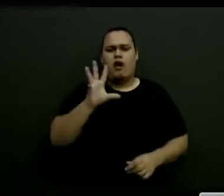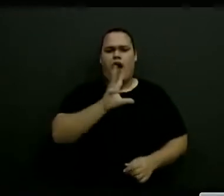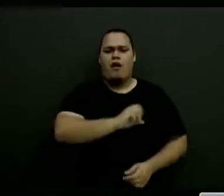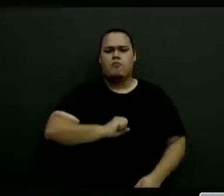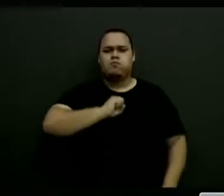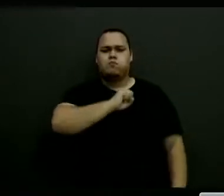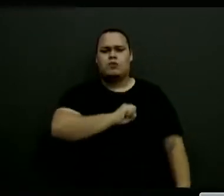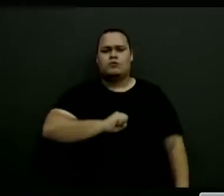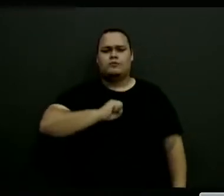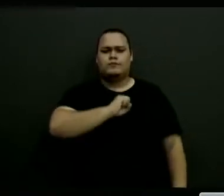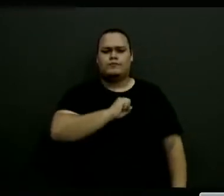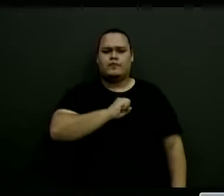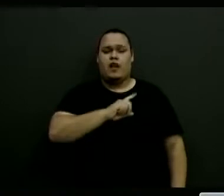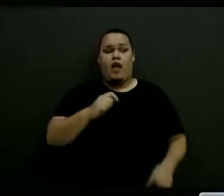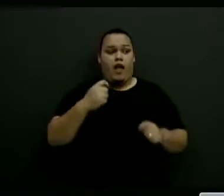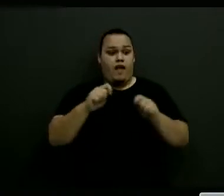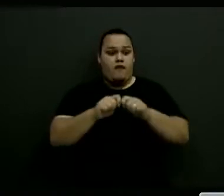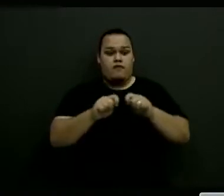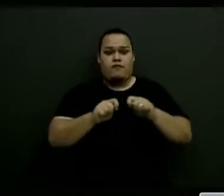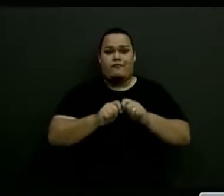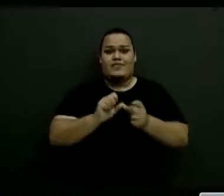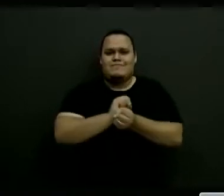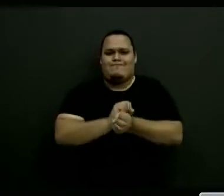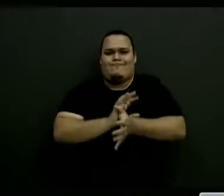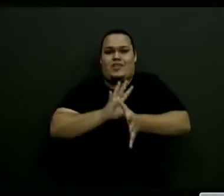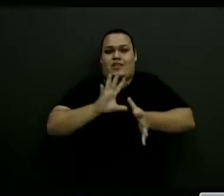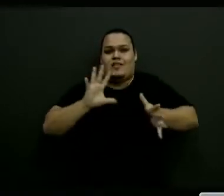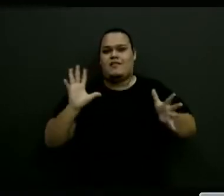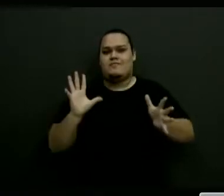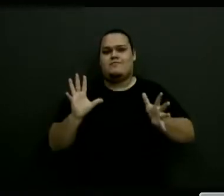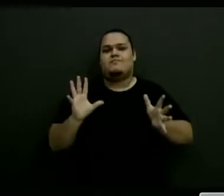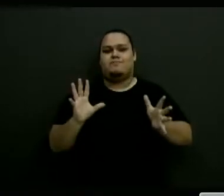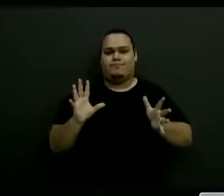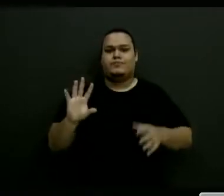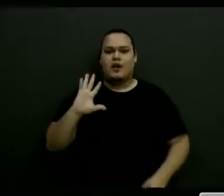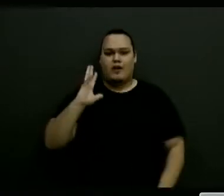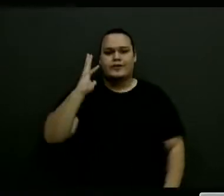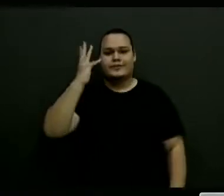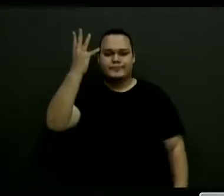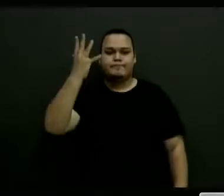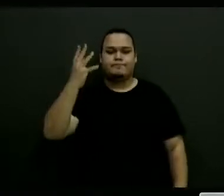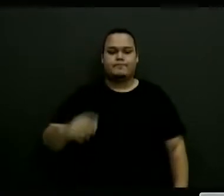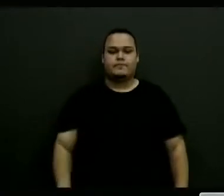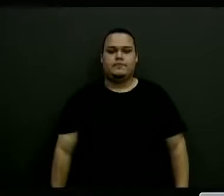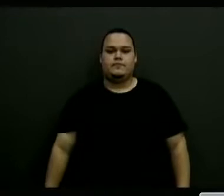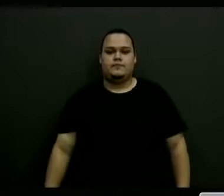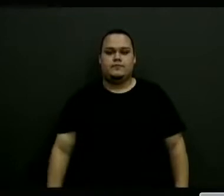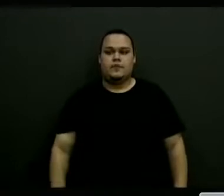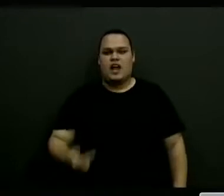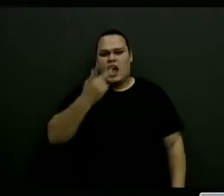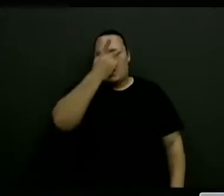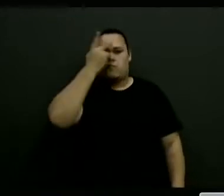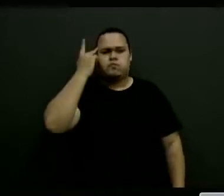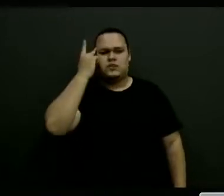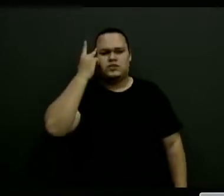Me ungiu para dar liberdade aos cativos, às pessoas que estão na droga, no álcool,